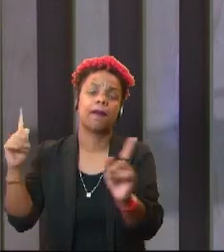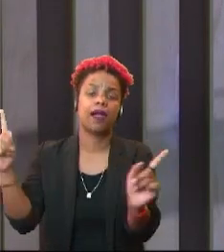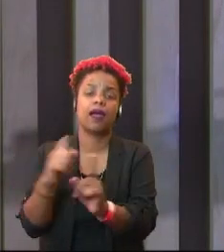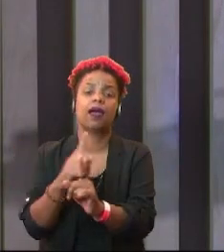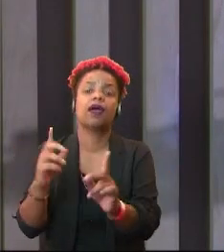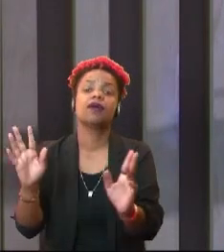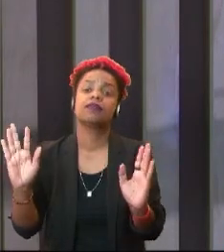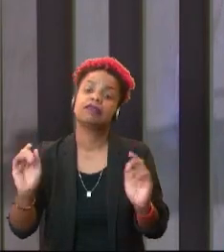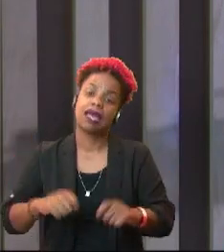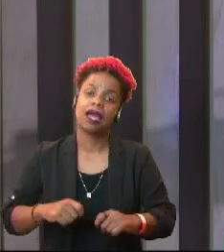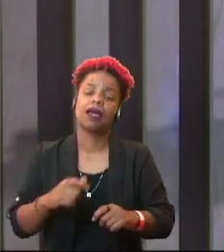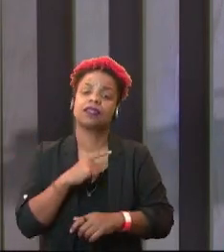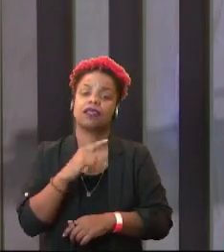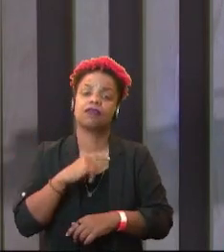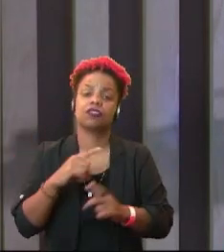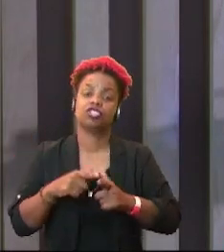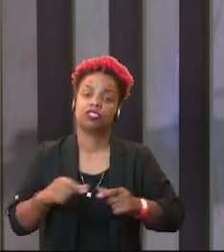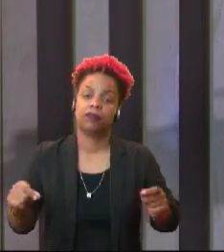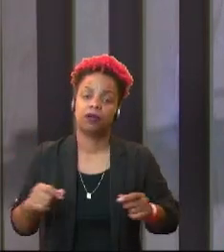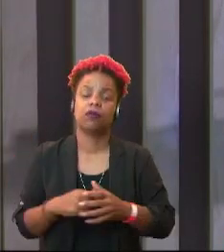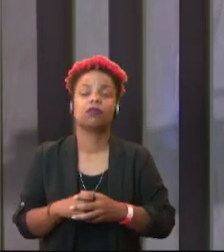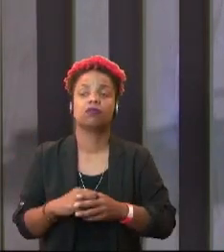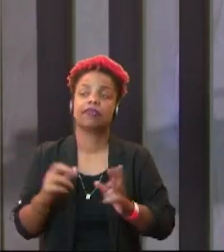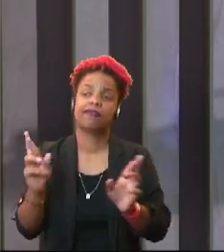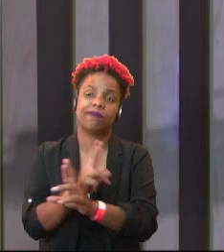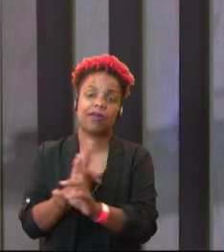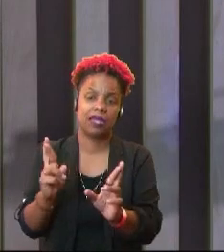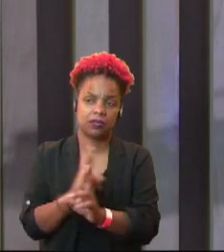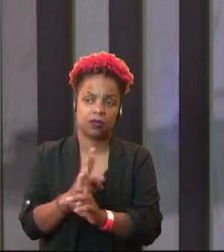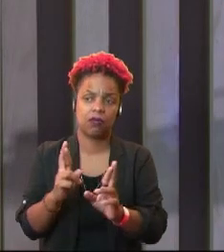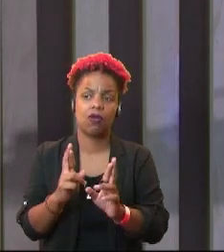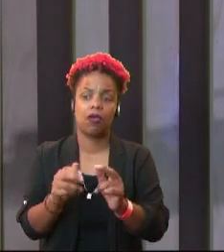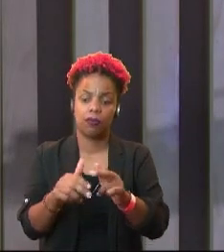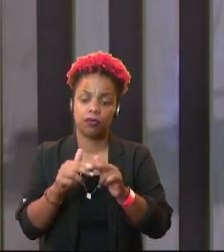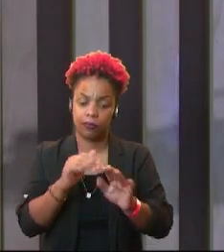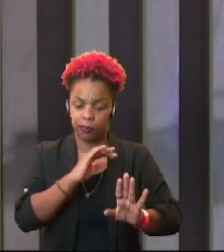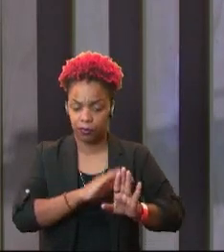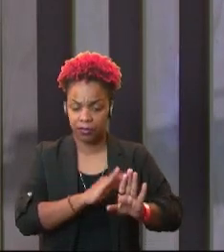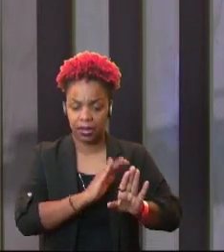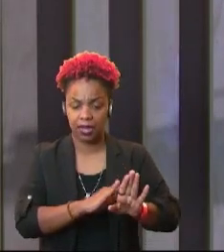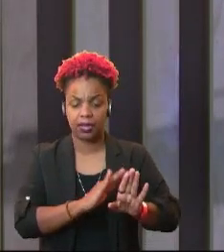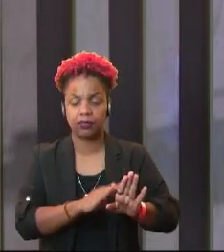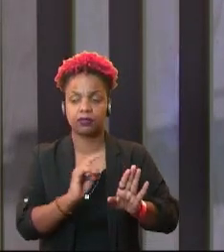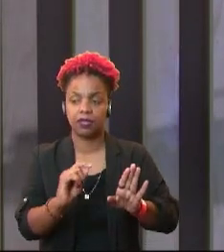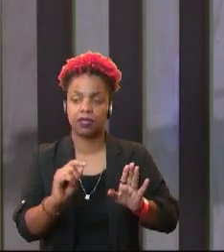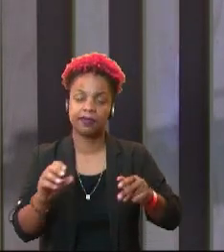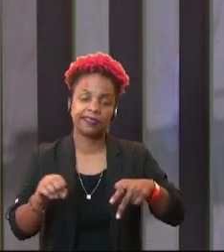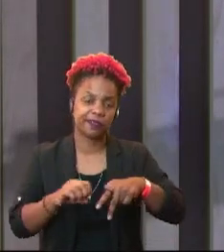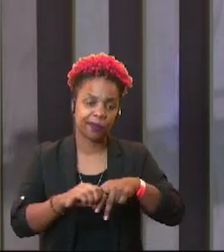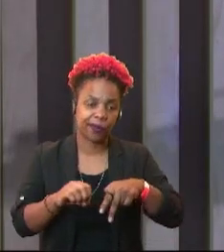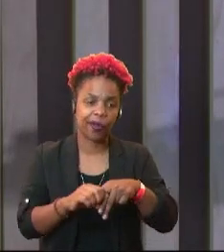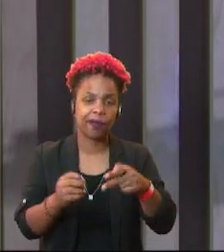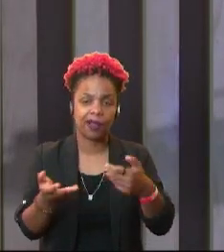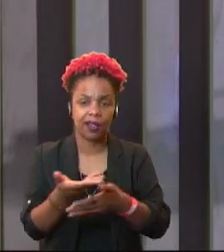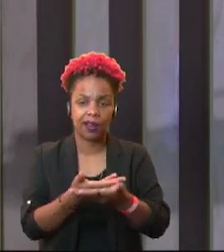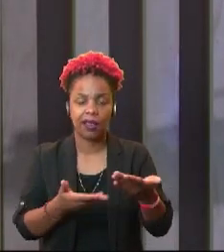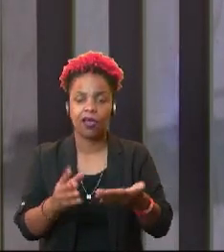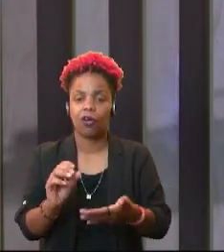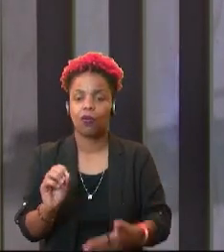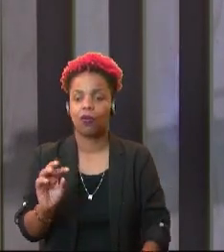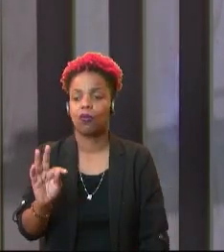Japão, e isso é a ideia por trás de ter uma presença diplomática para a